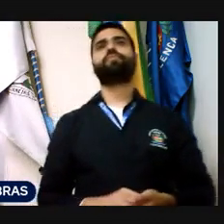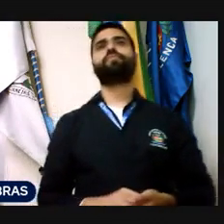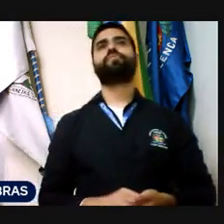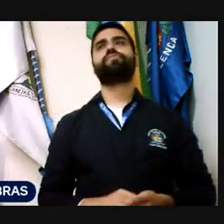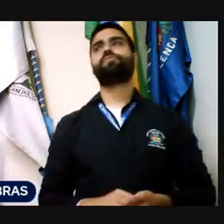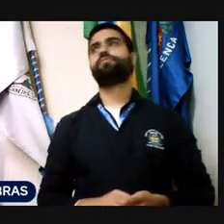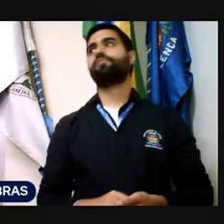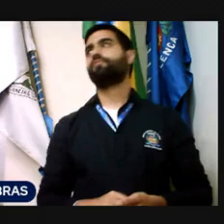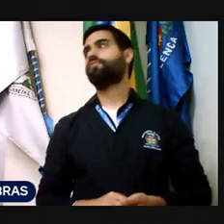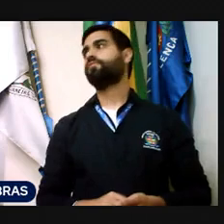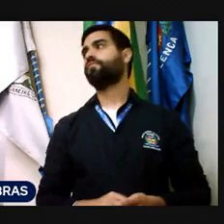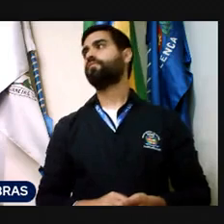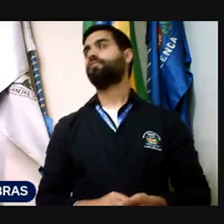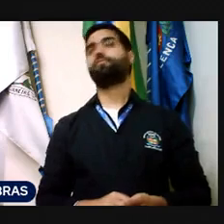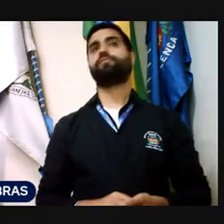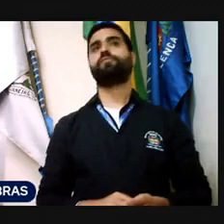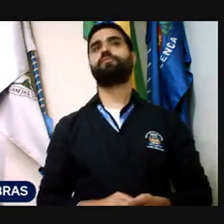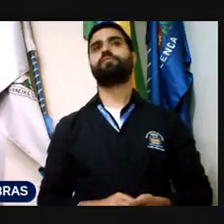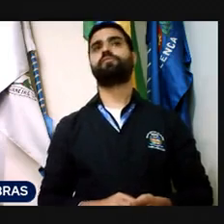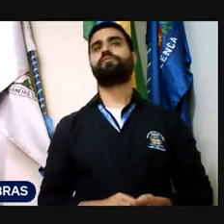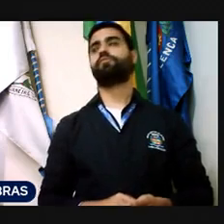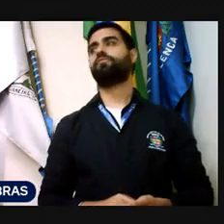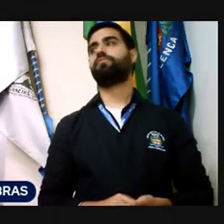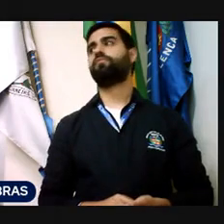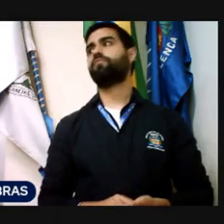Ainda está dentro do expediente.